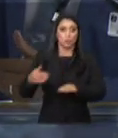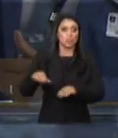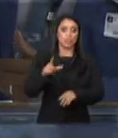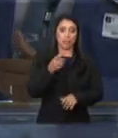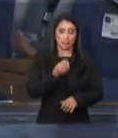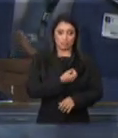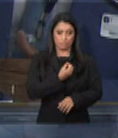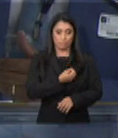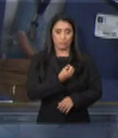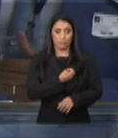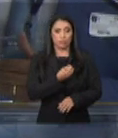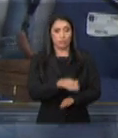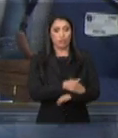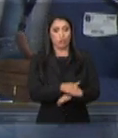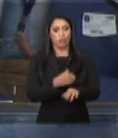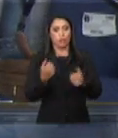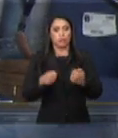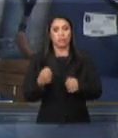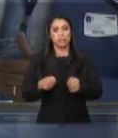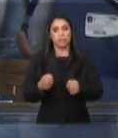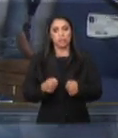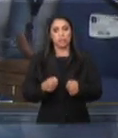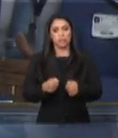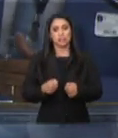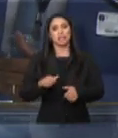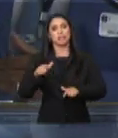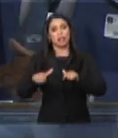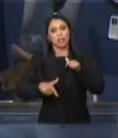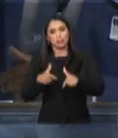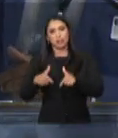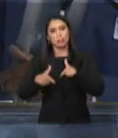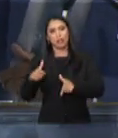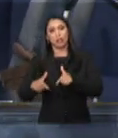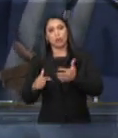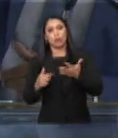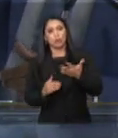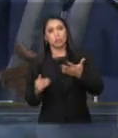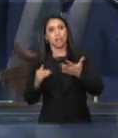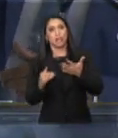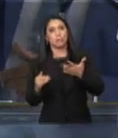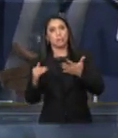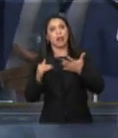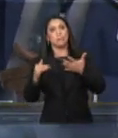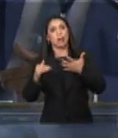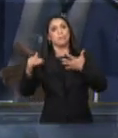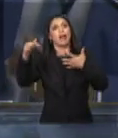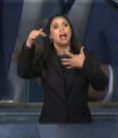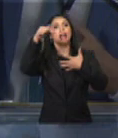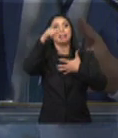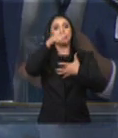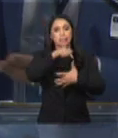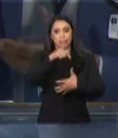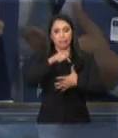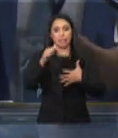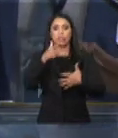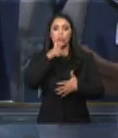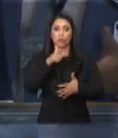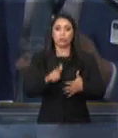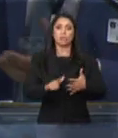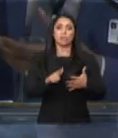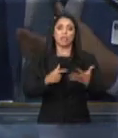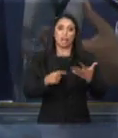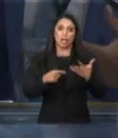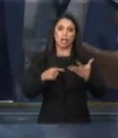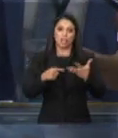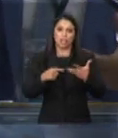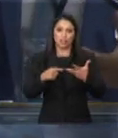acessar uma quantidade significativa de serviços para então chegar num determinado momento após a aquisição de uma série